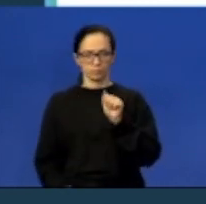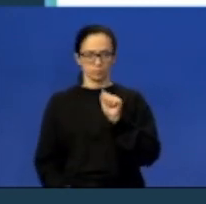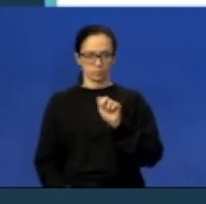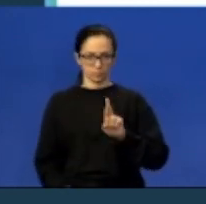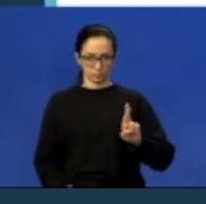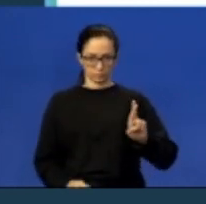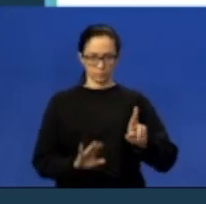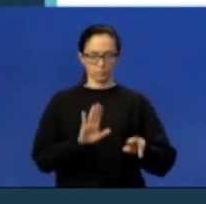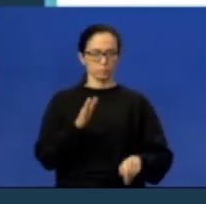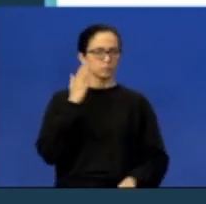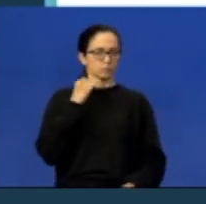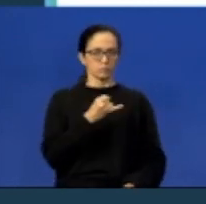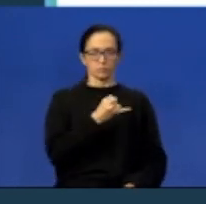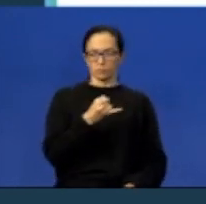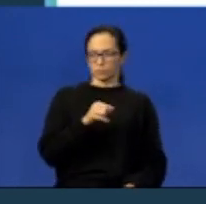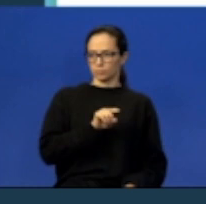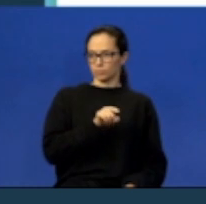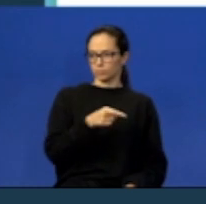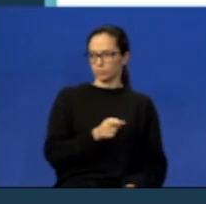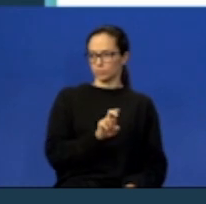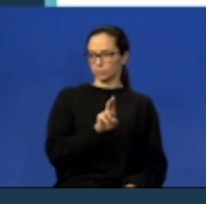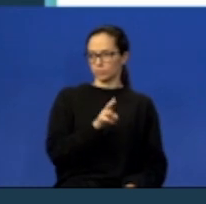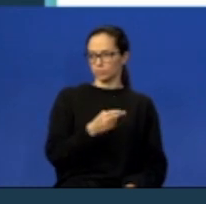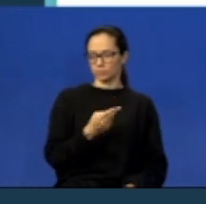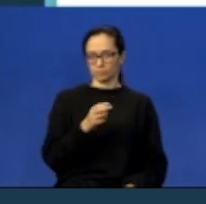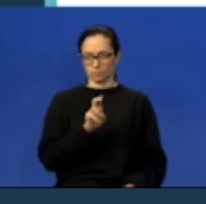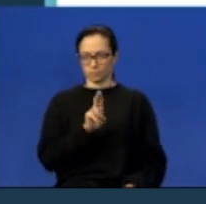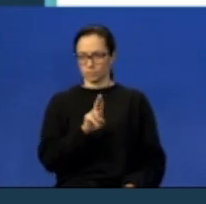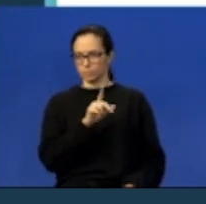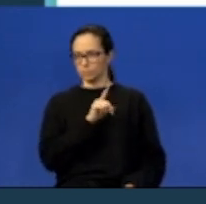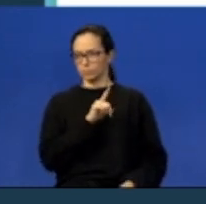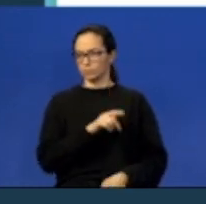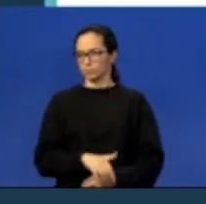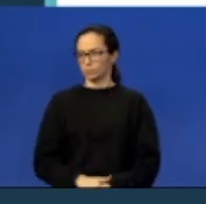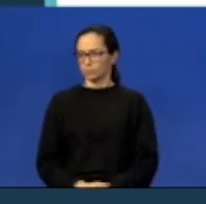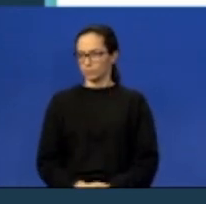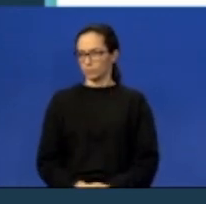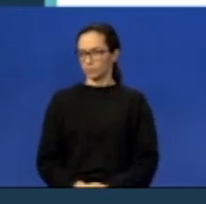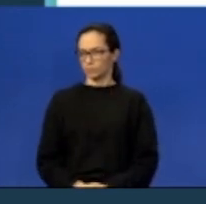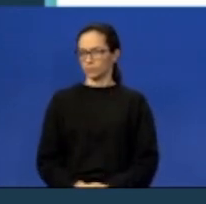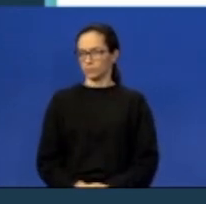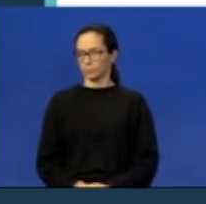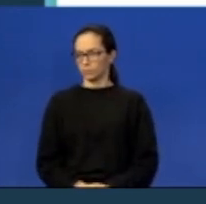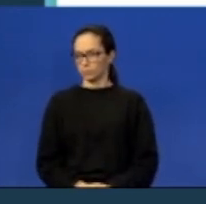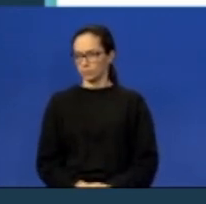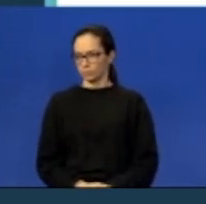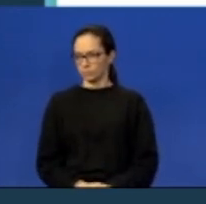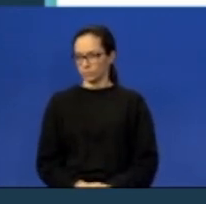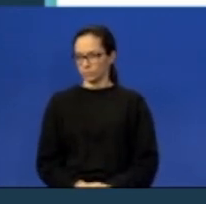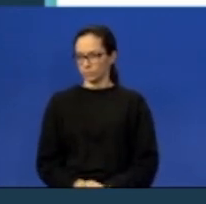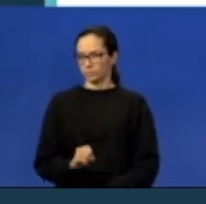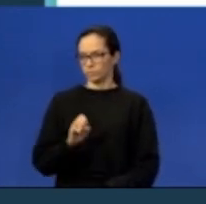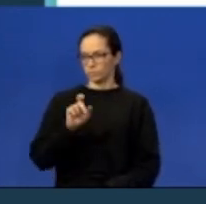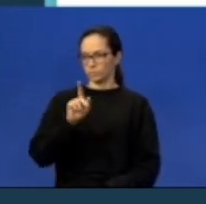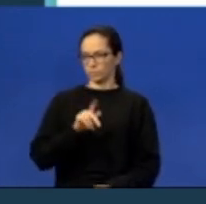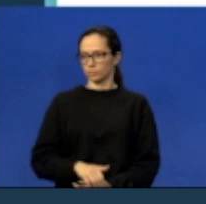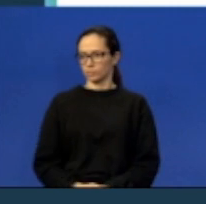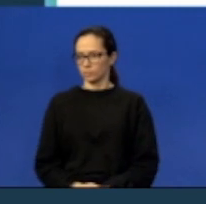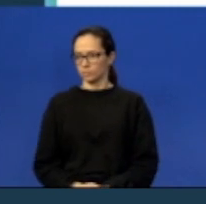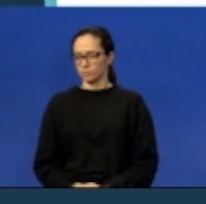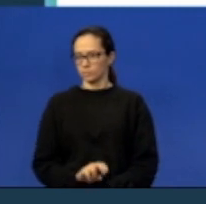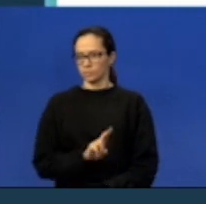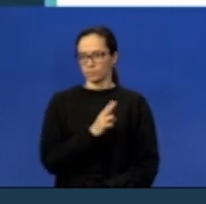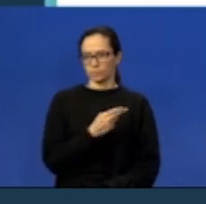menos 1000 HU e os valores próximos, em torno de menos 1000, e a terminologia utilizada é